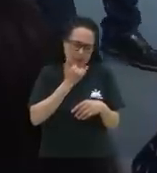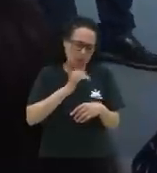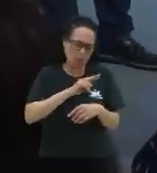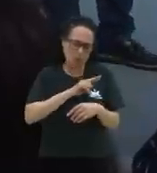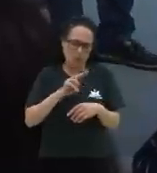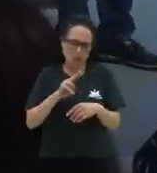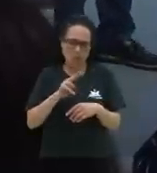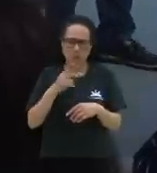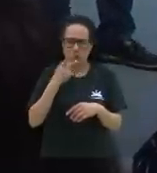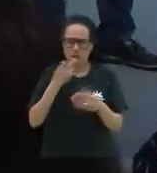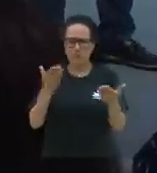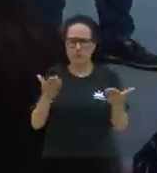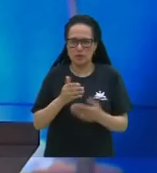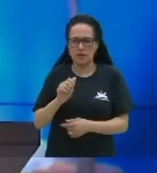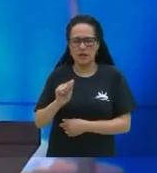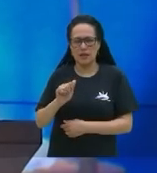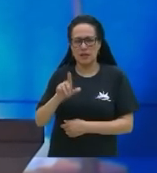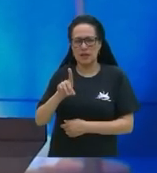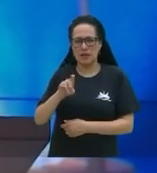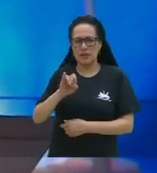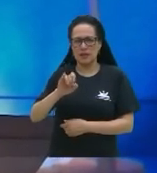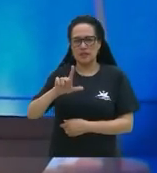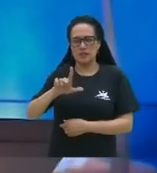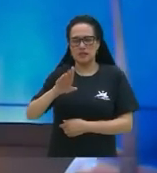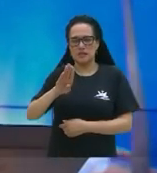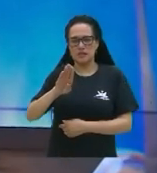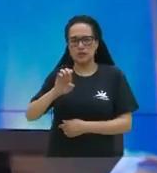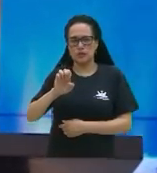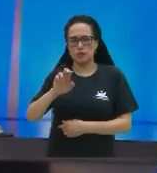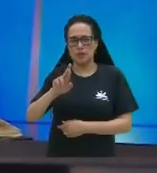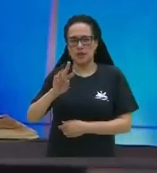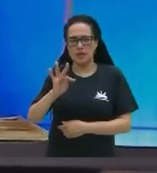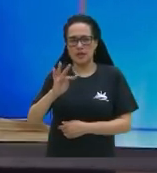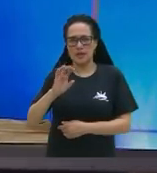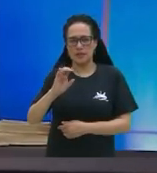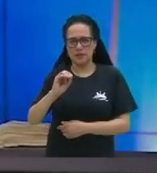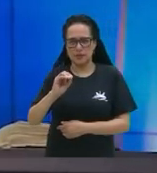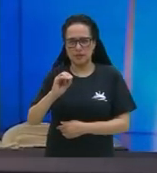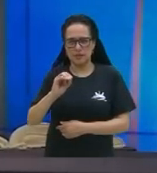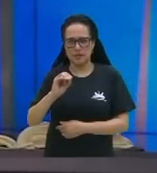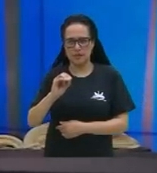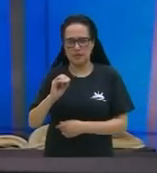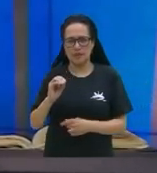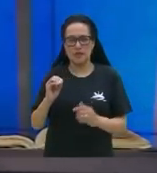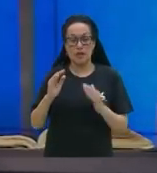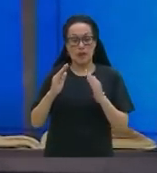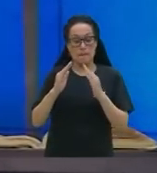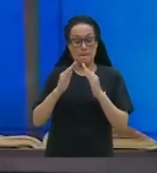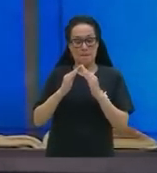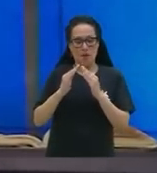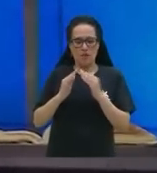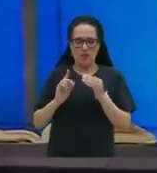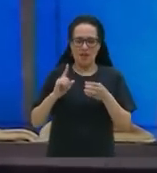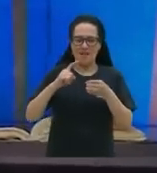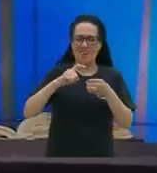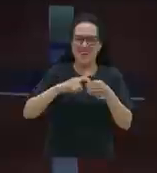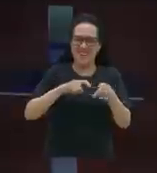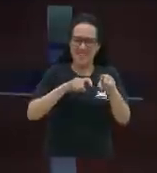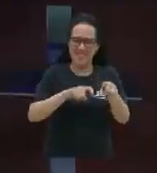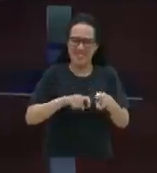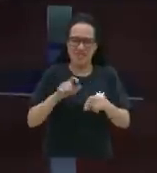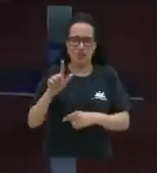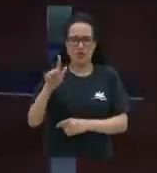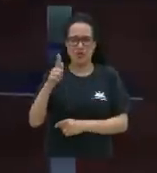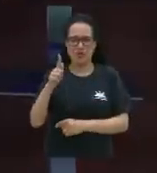dela eu posso dizer, Adilberto, hoje mora em Séries, interior de Goiás, e